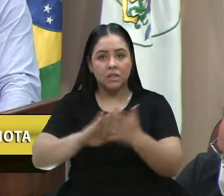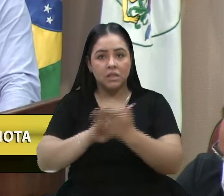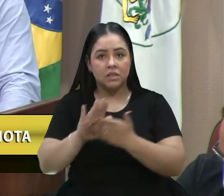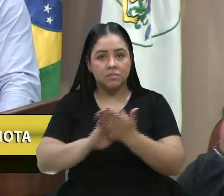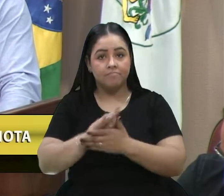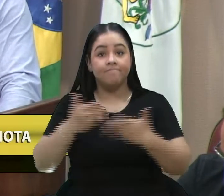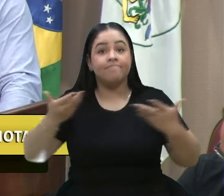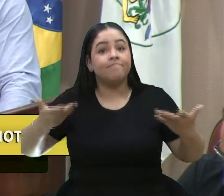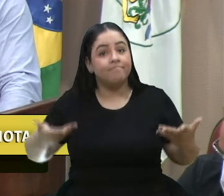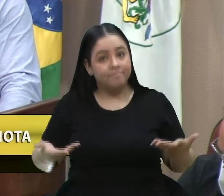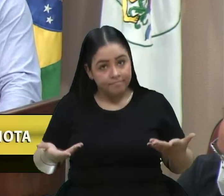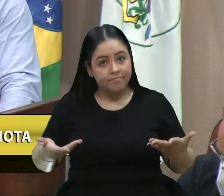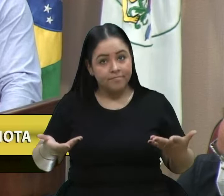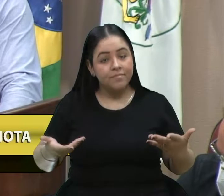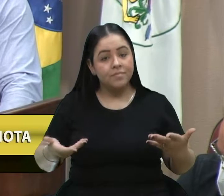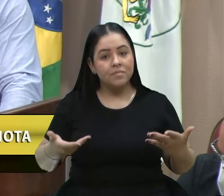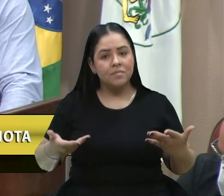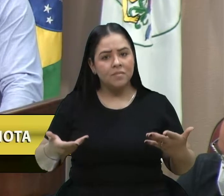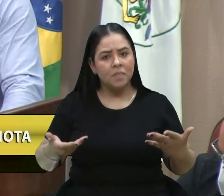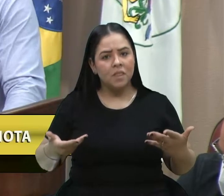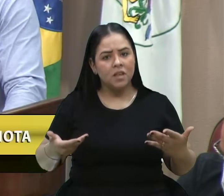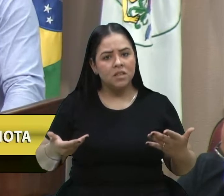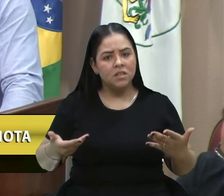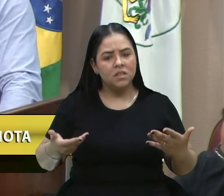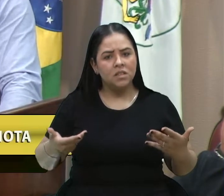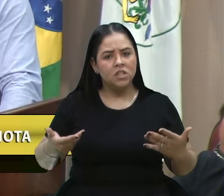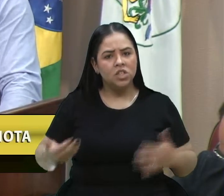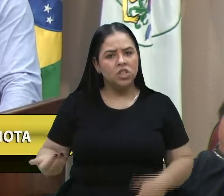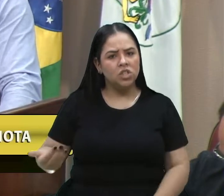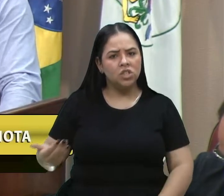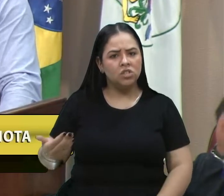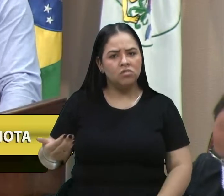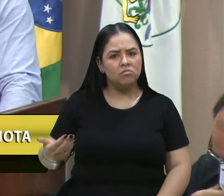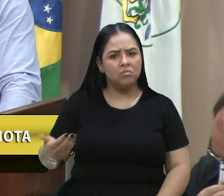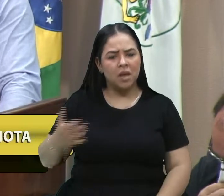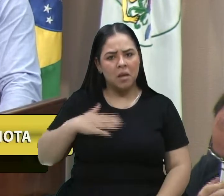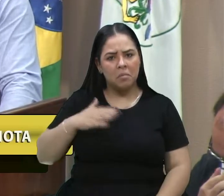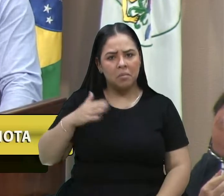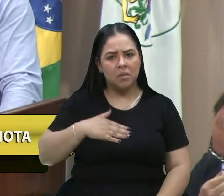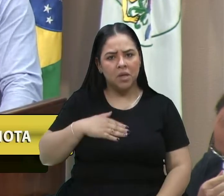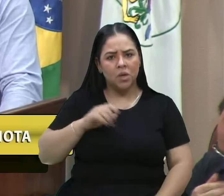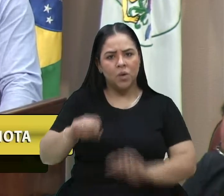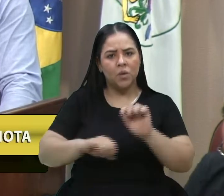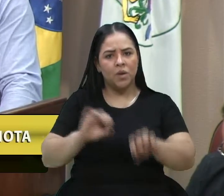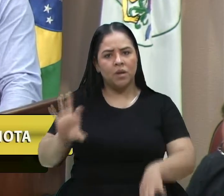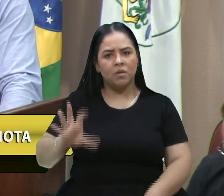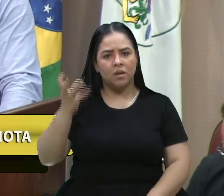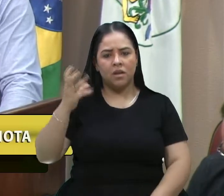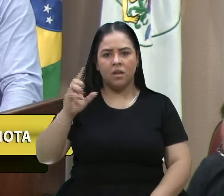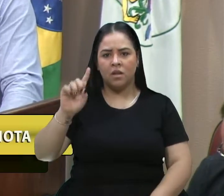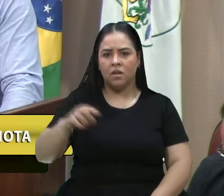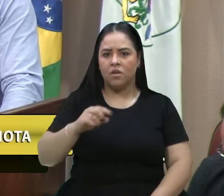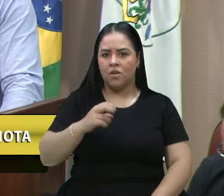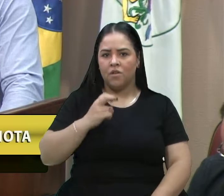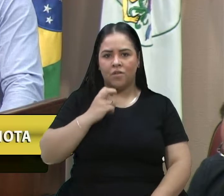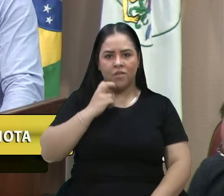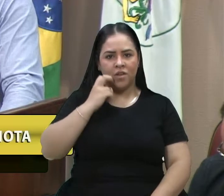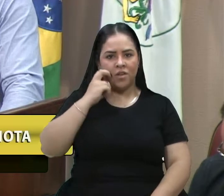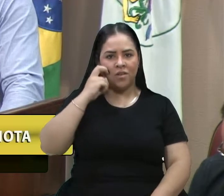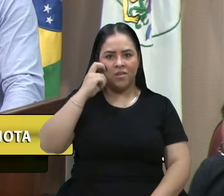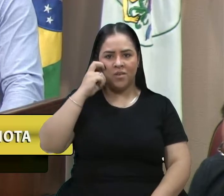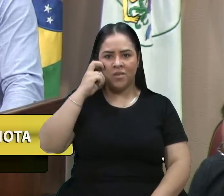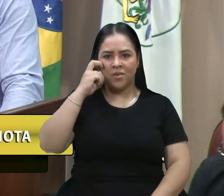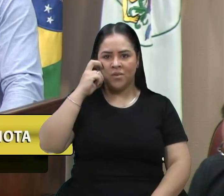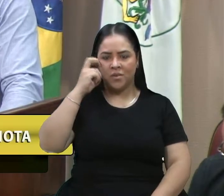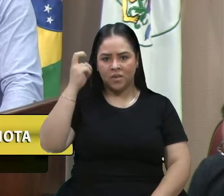senhores, aí chega, para mim, uma situação muito constrangedora.